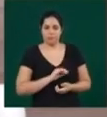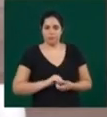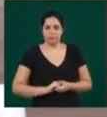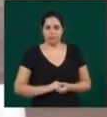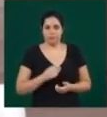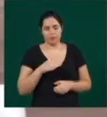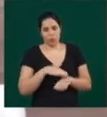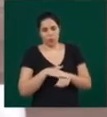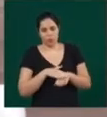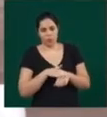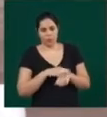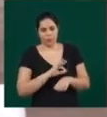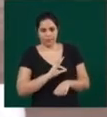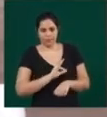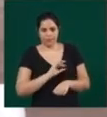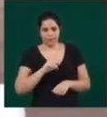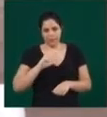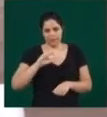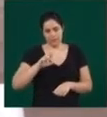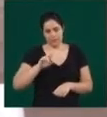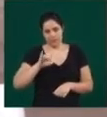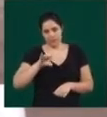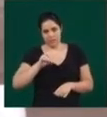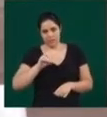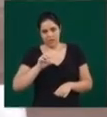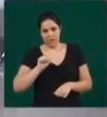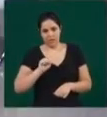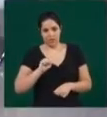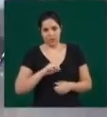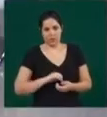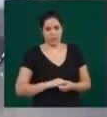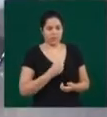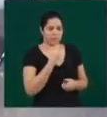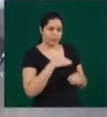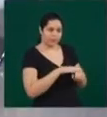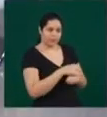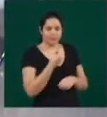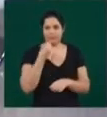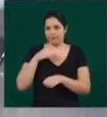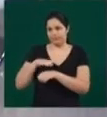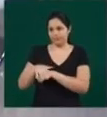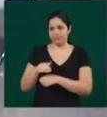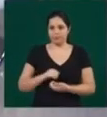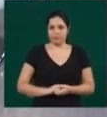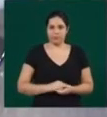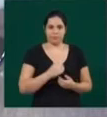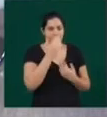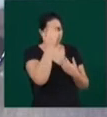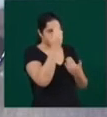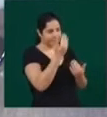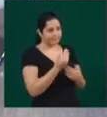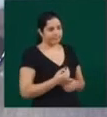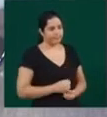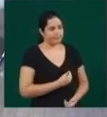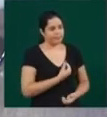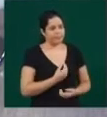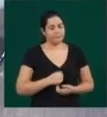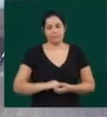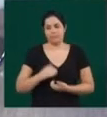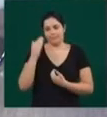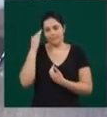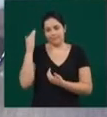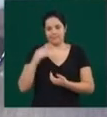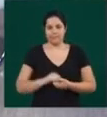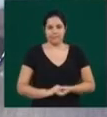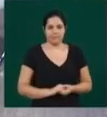Cabo Rios, ele está aqui comigo no estúdio, para contextualizar esse projeto, né, Cabo? Uma boa noite. Boa noite. Obrigada, viu, pela presença. Obrigado também. Bom, em